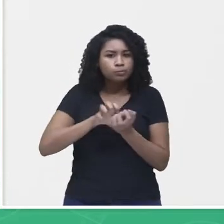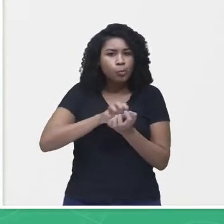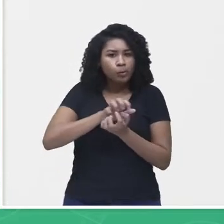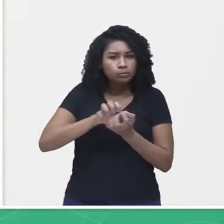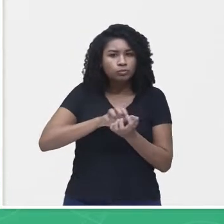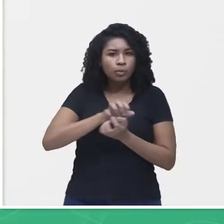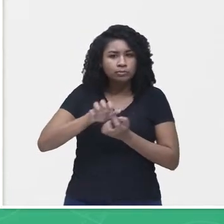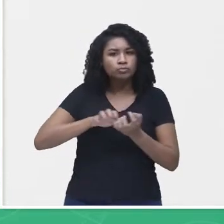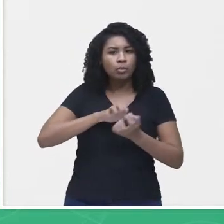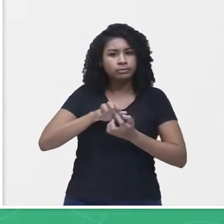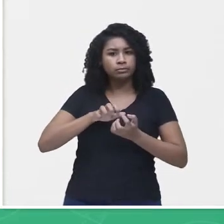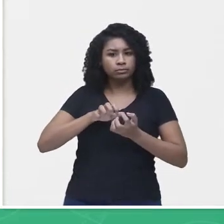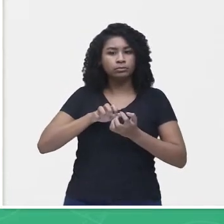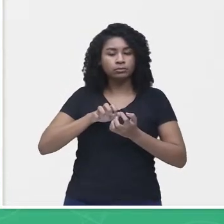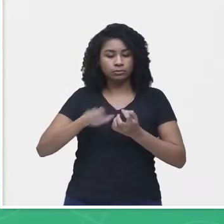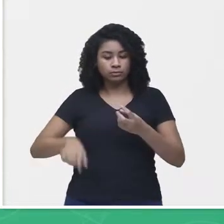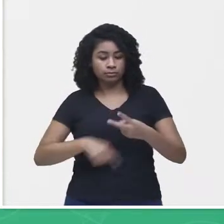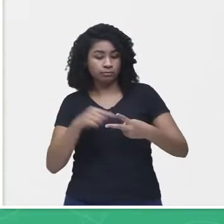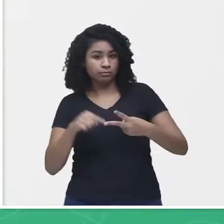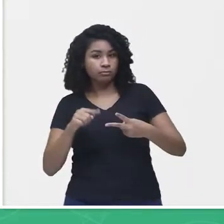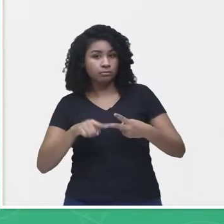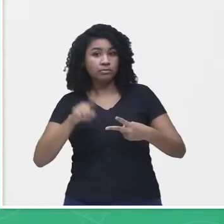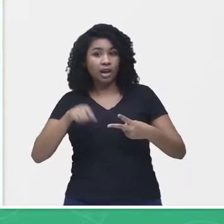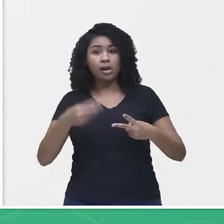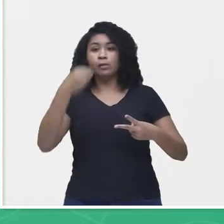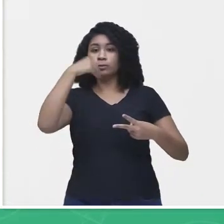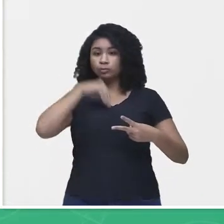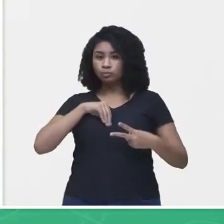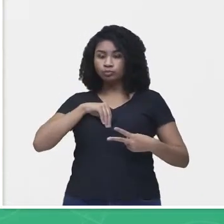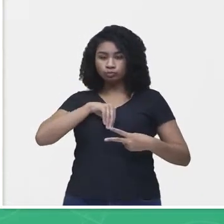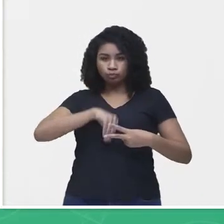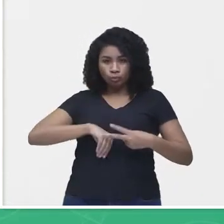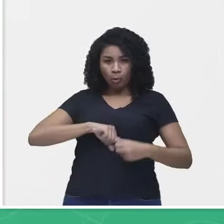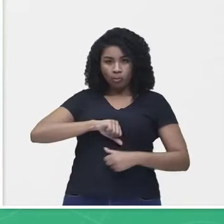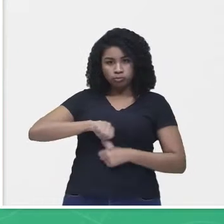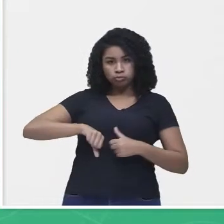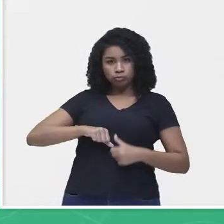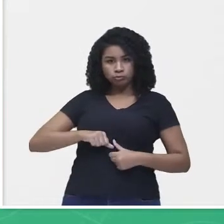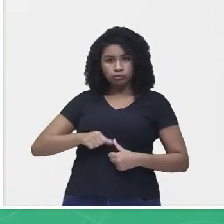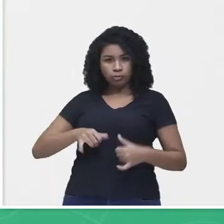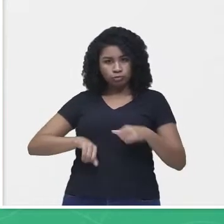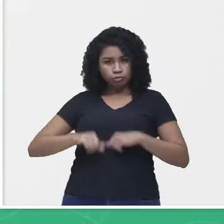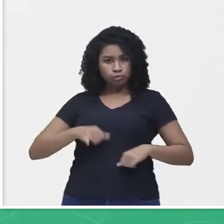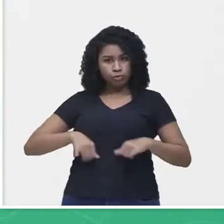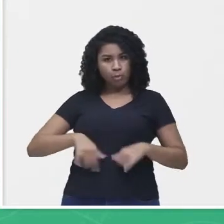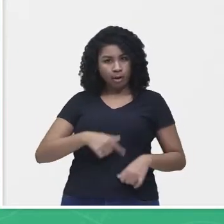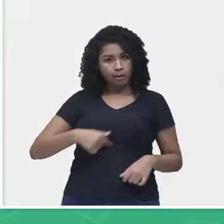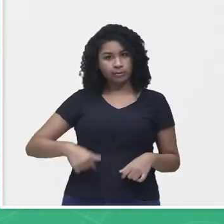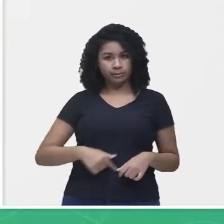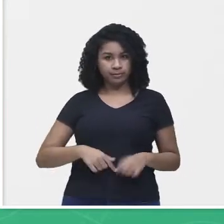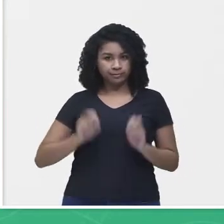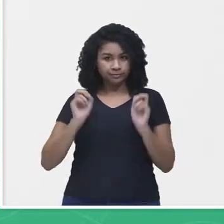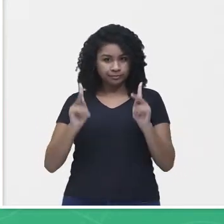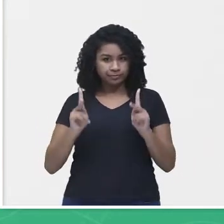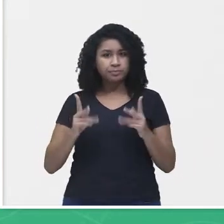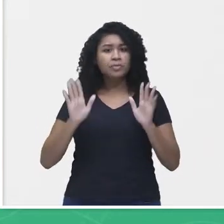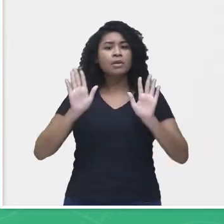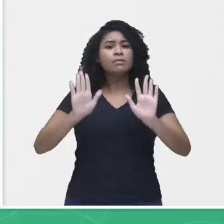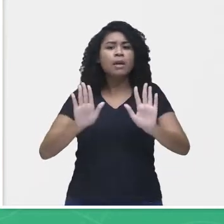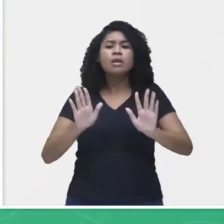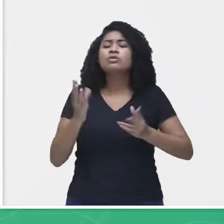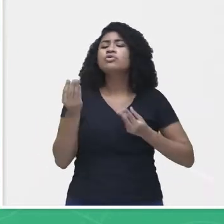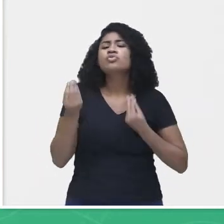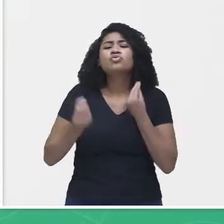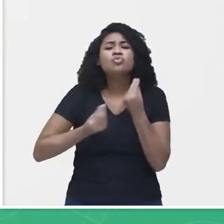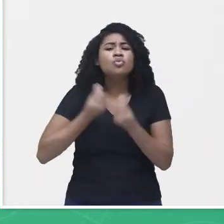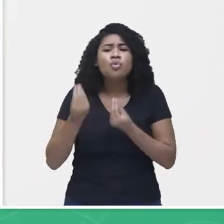falando de digestão química. Agora, vamos visualizar um pouquinho do nosso sistema digestório. Então, o nosso sistema digestório,